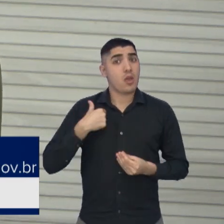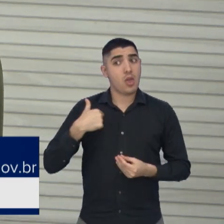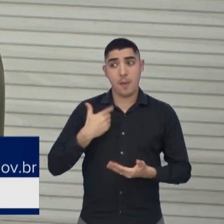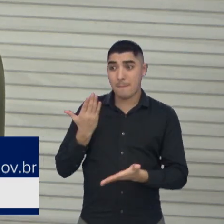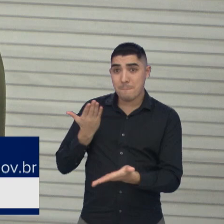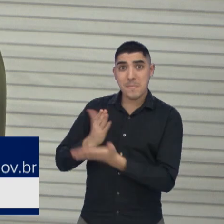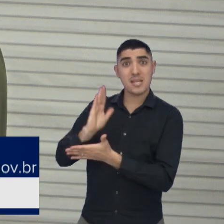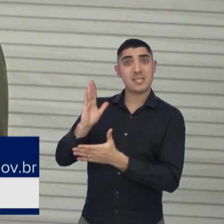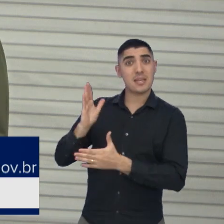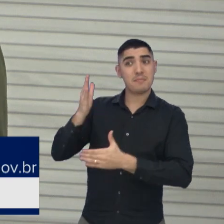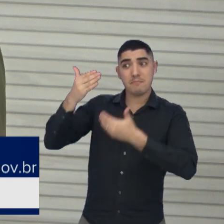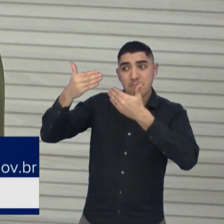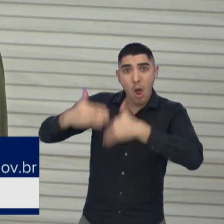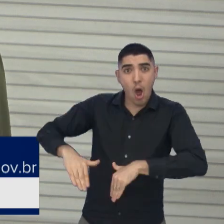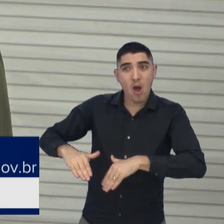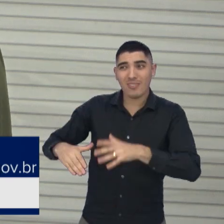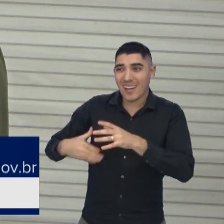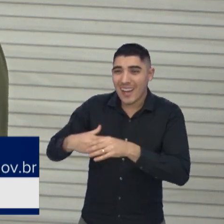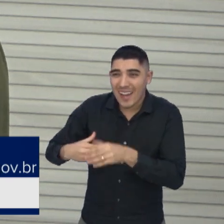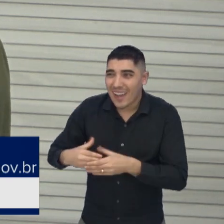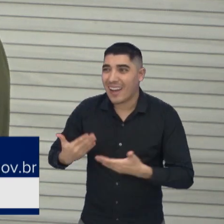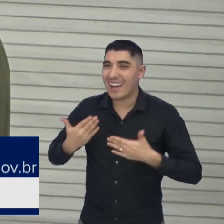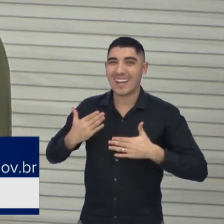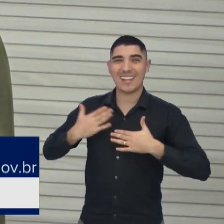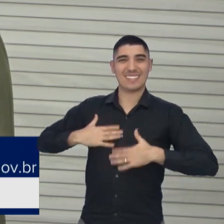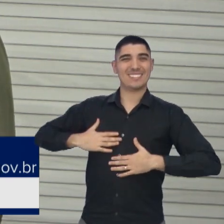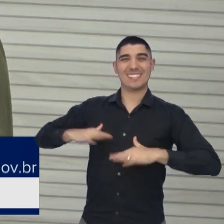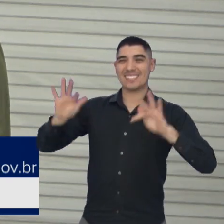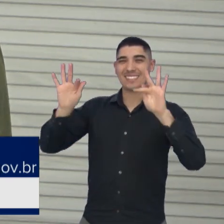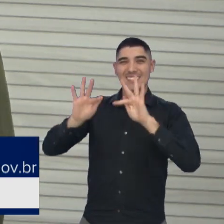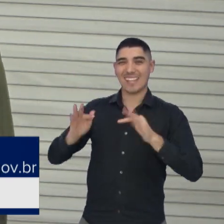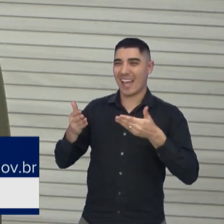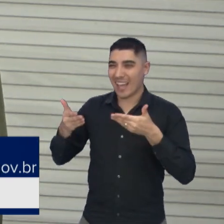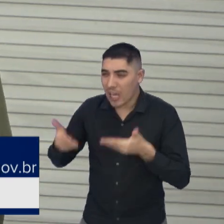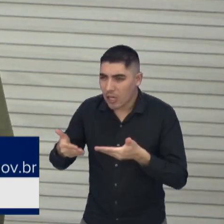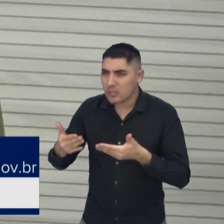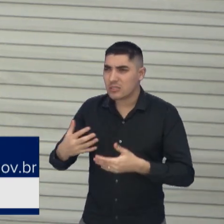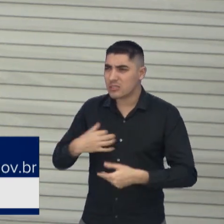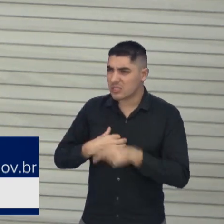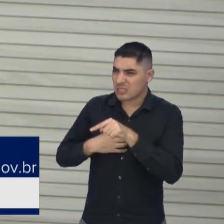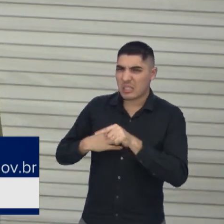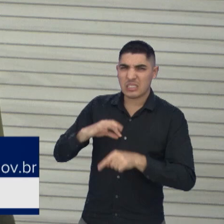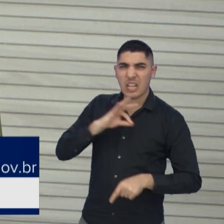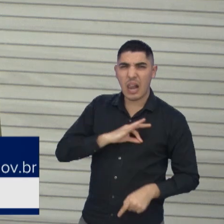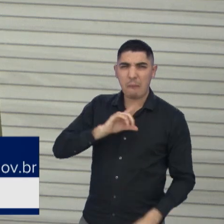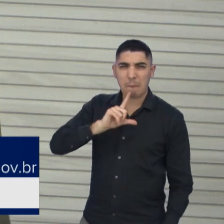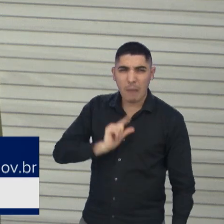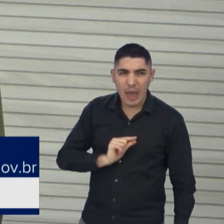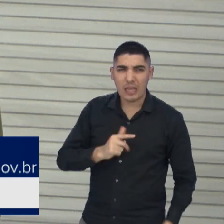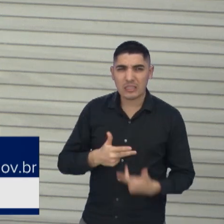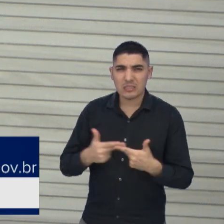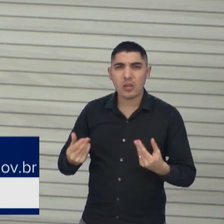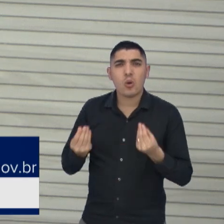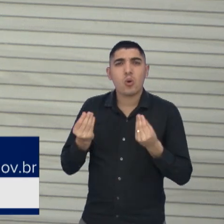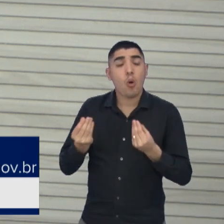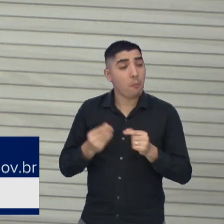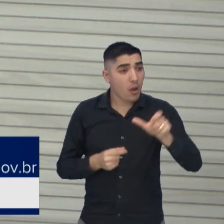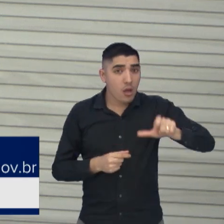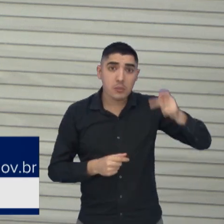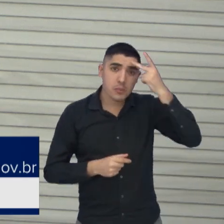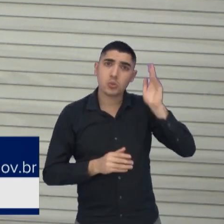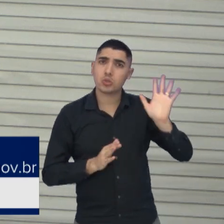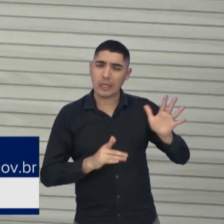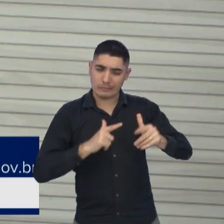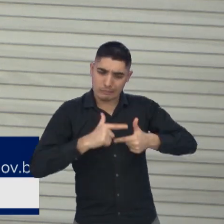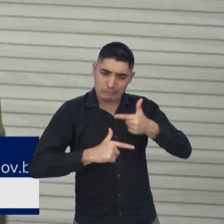muito dolorido e dói na alma, né? Porque são pessoas extremamente competentes, trabalharam para o cargo,